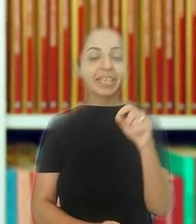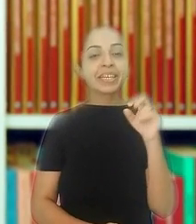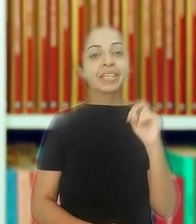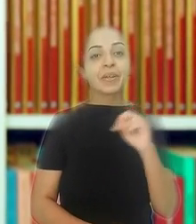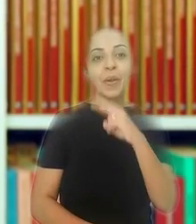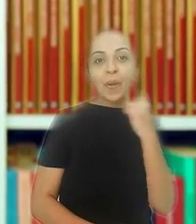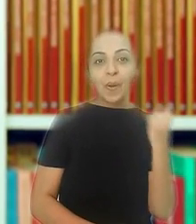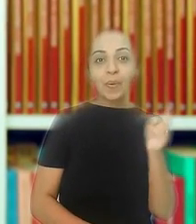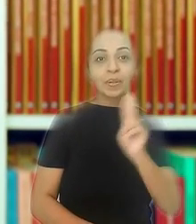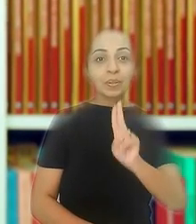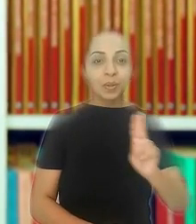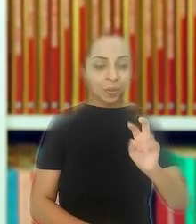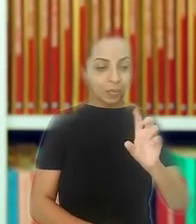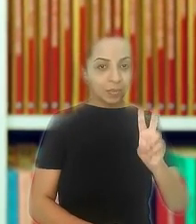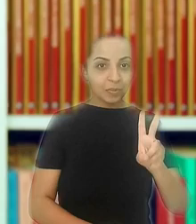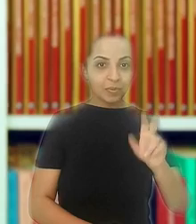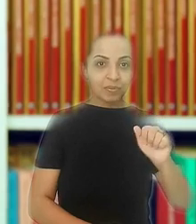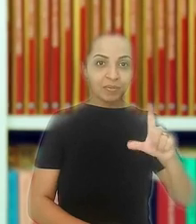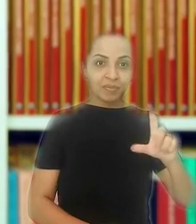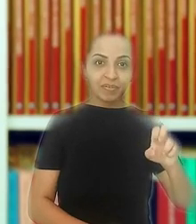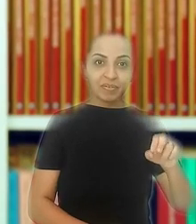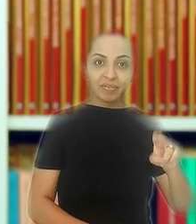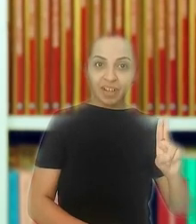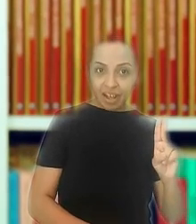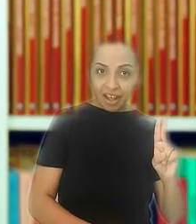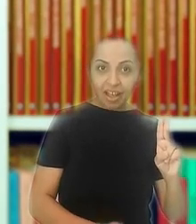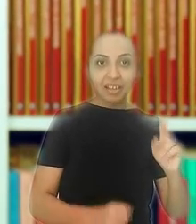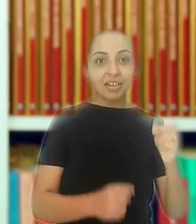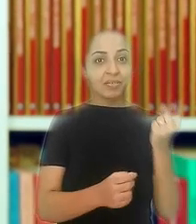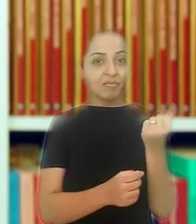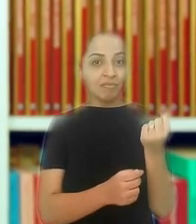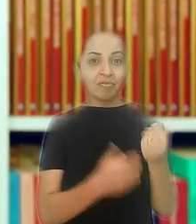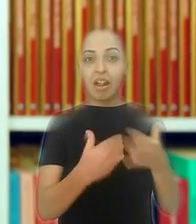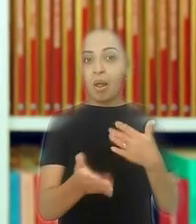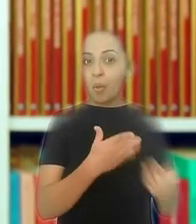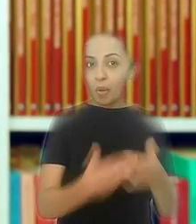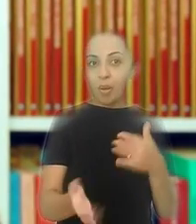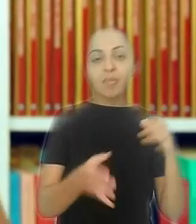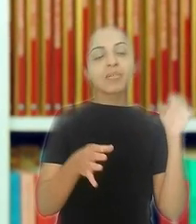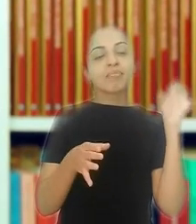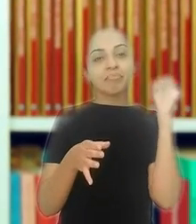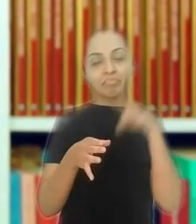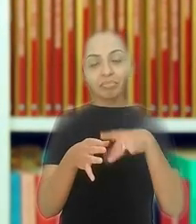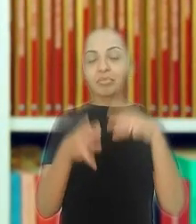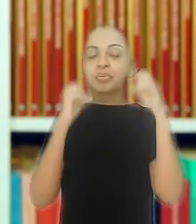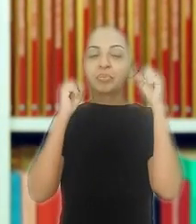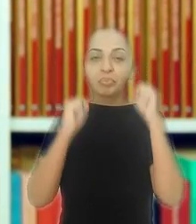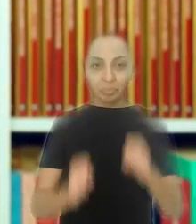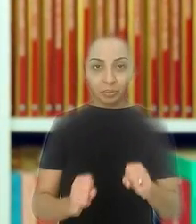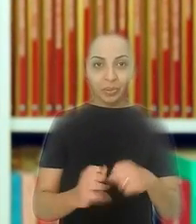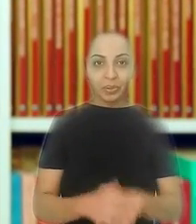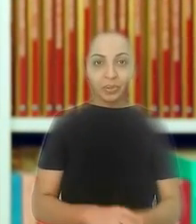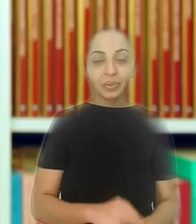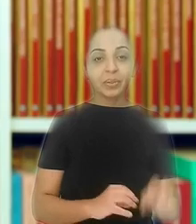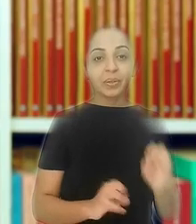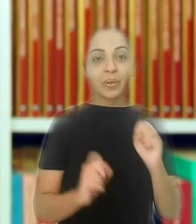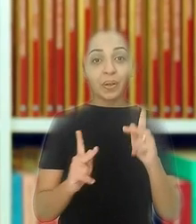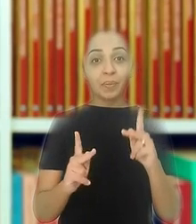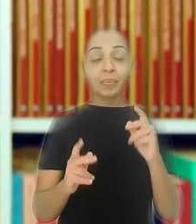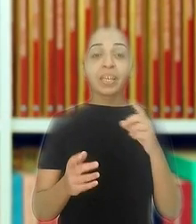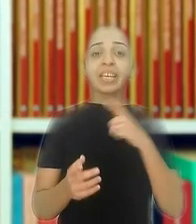aí que é o nosso e-mail você pode também contribuir com qualquer valor financeiramente também apertando no botão Valeu